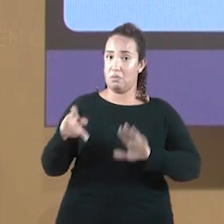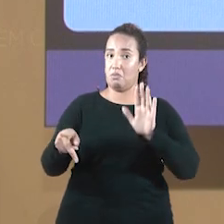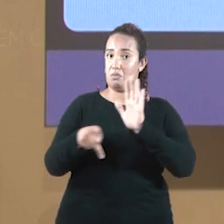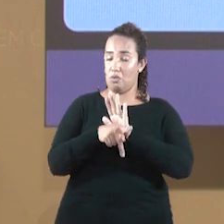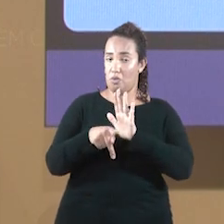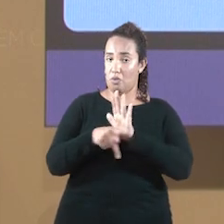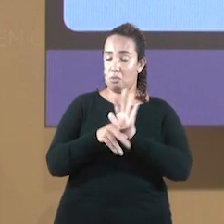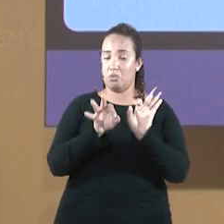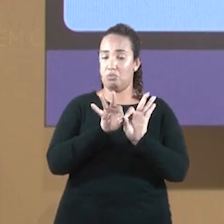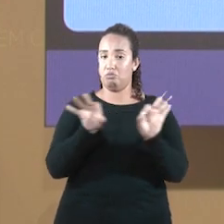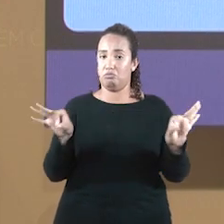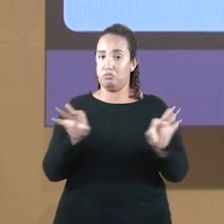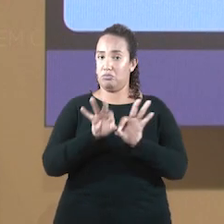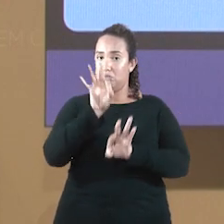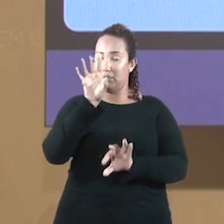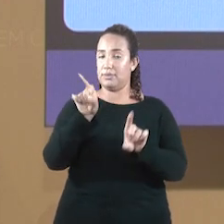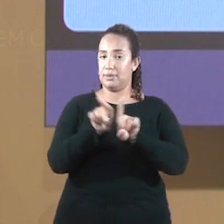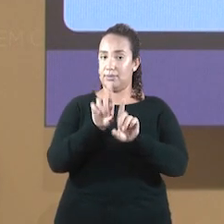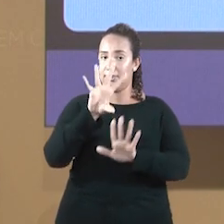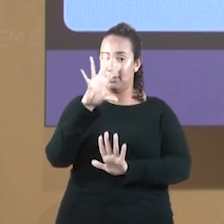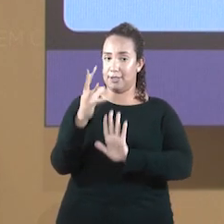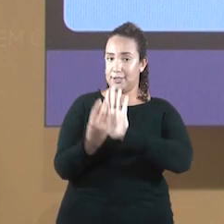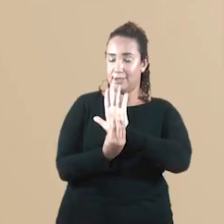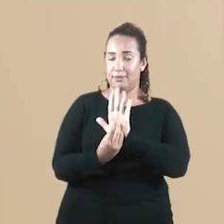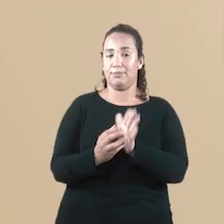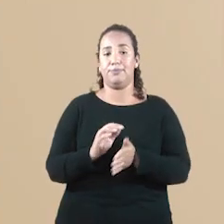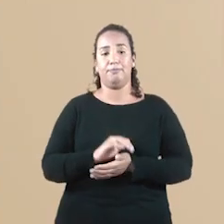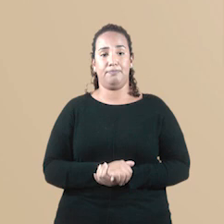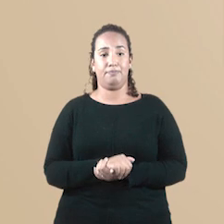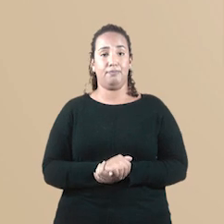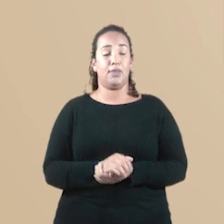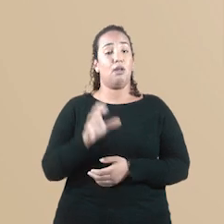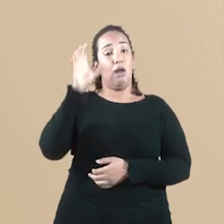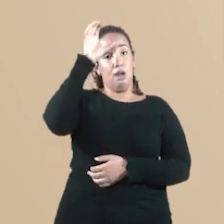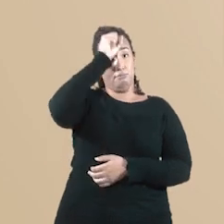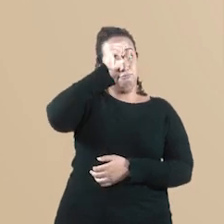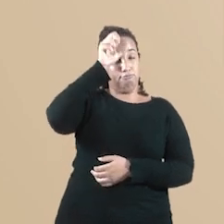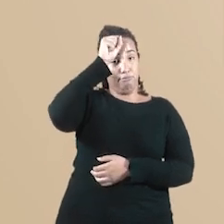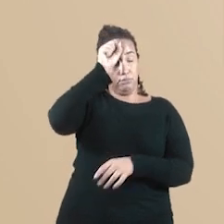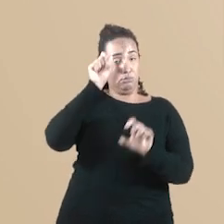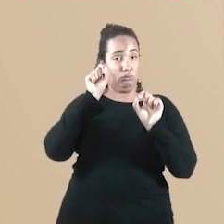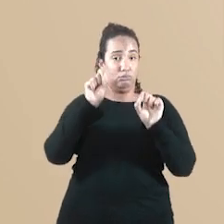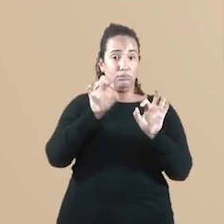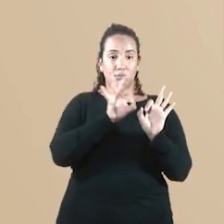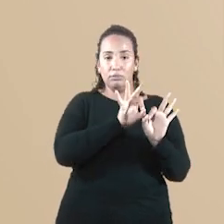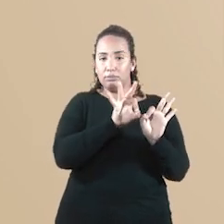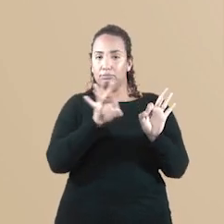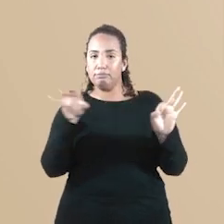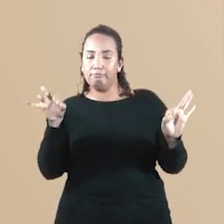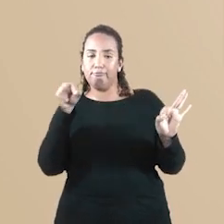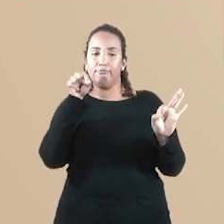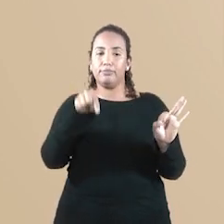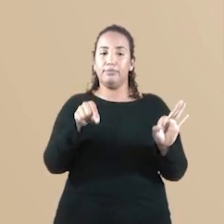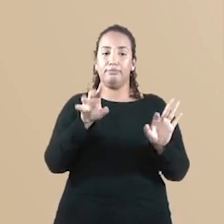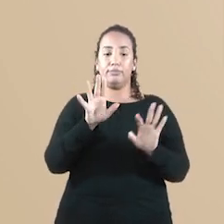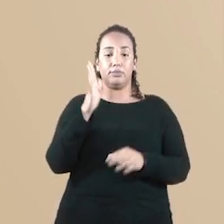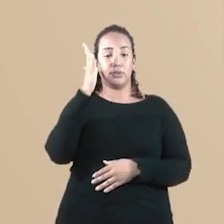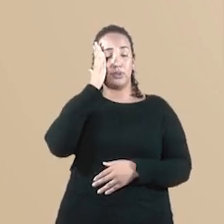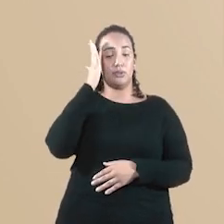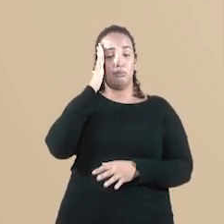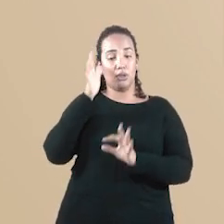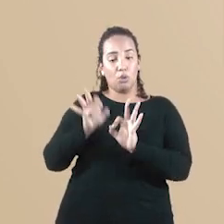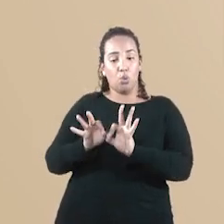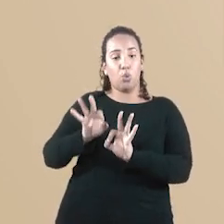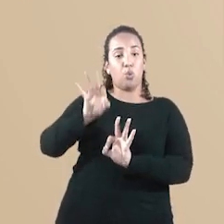medição e suas unidades de medidas. Aprendemos que o comprimento é uma grandeza que mede o tamanho